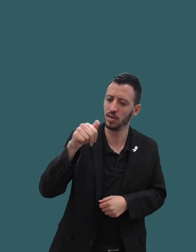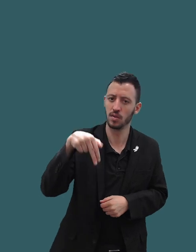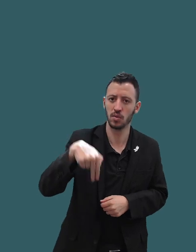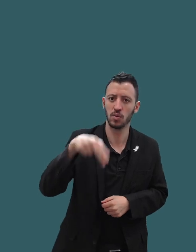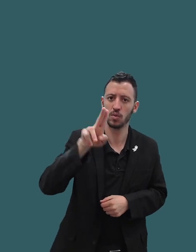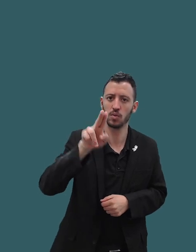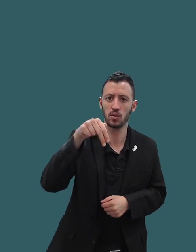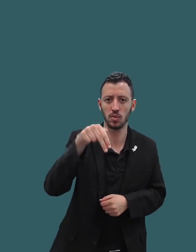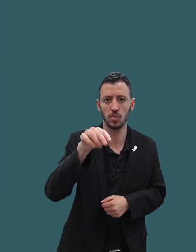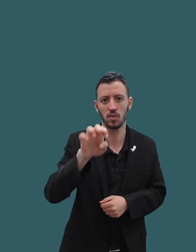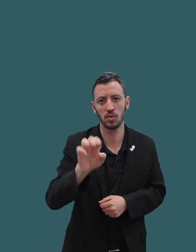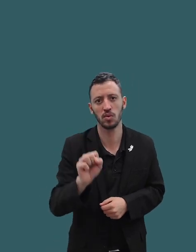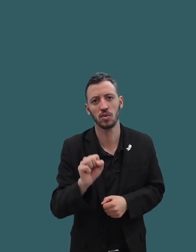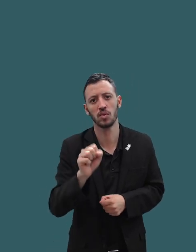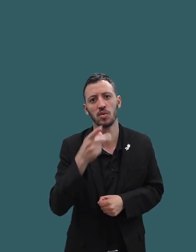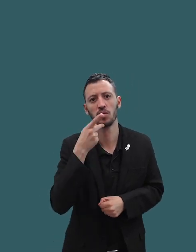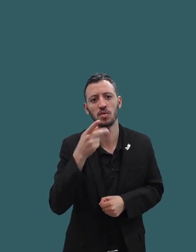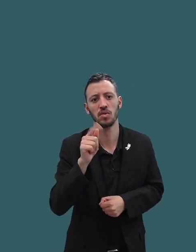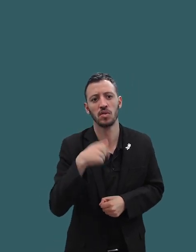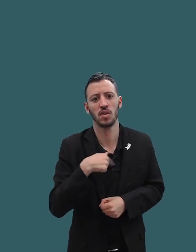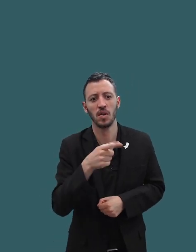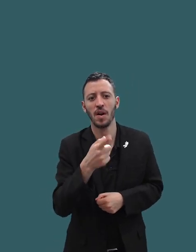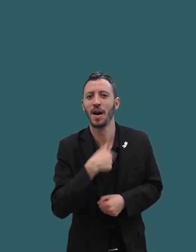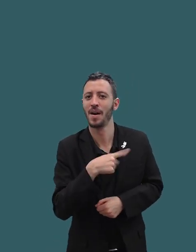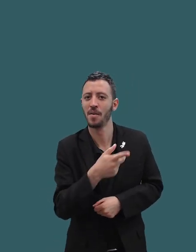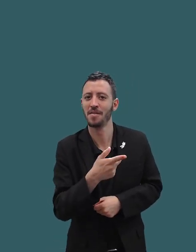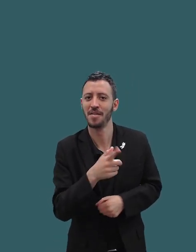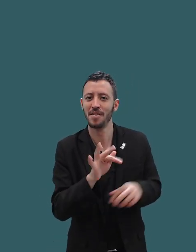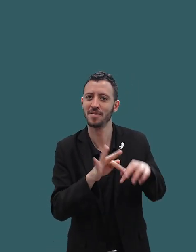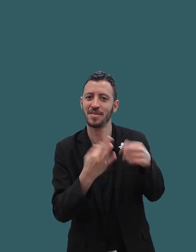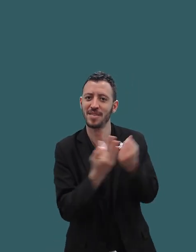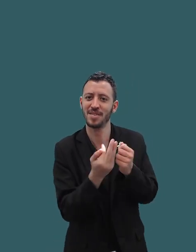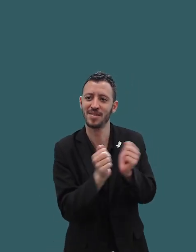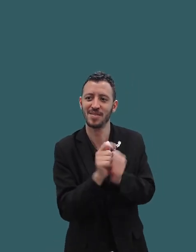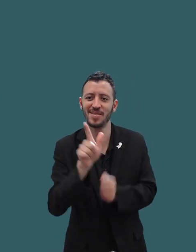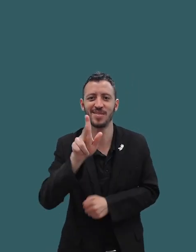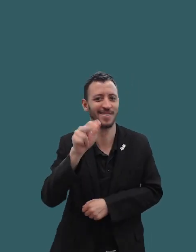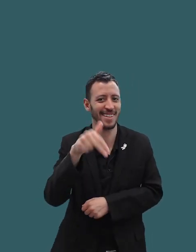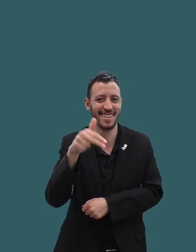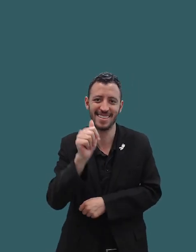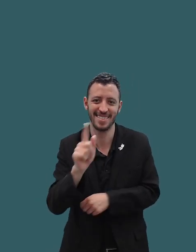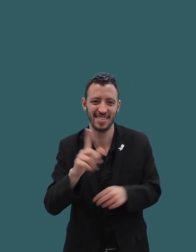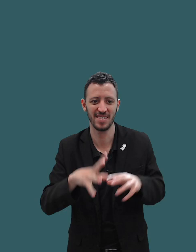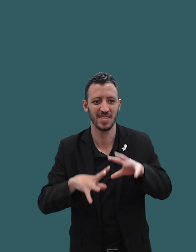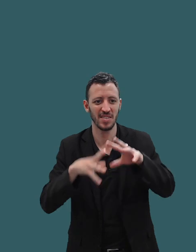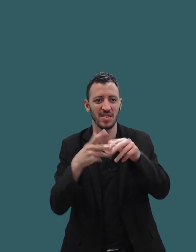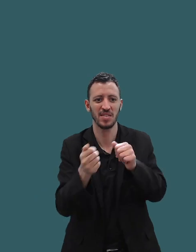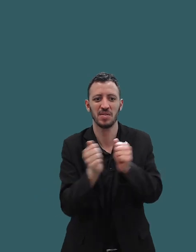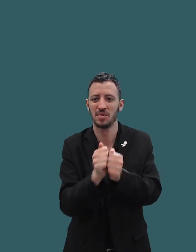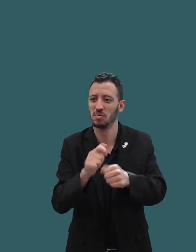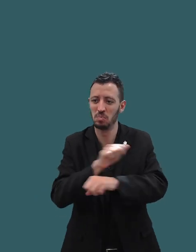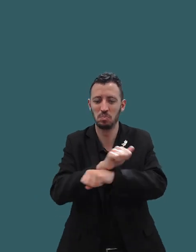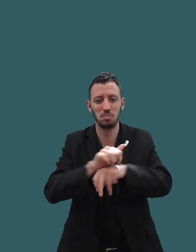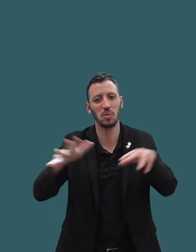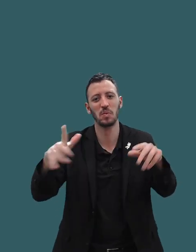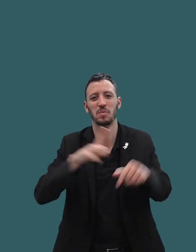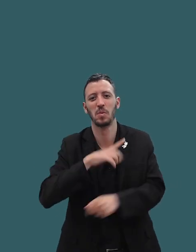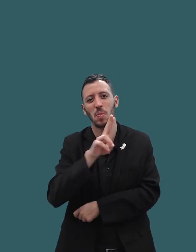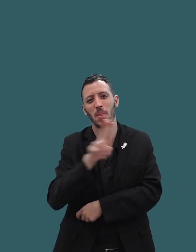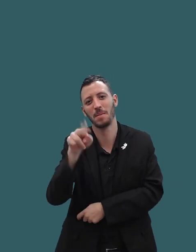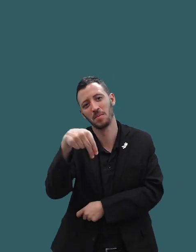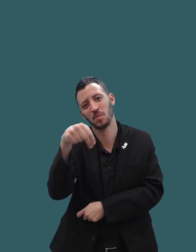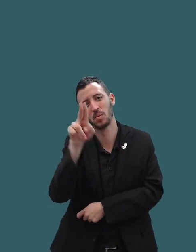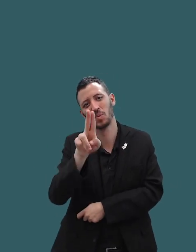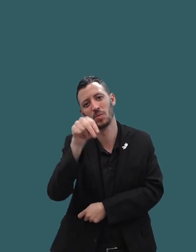Inácio Francisco de Assis Nunes Arruda, mas não sou parente da Ruana, nem a Ruana é minha parente. Somos Nunes espalhados pelo mundo.